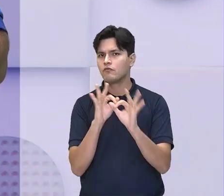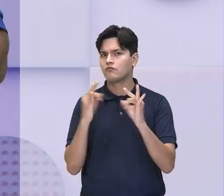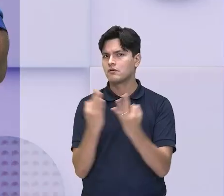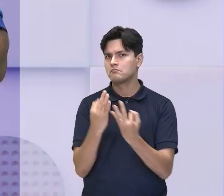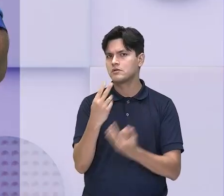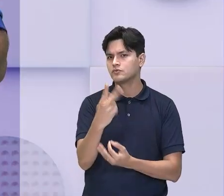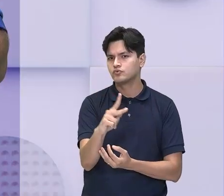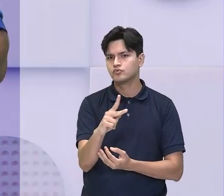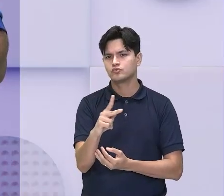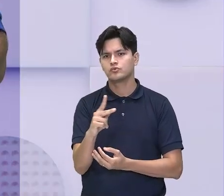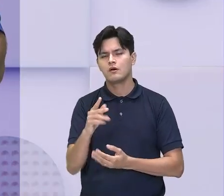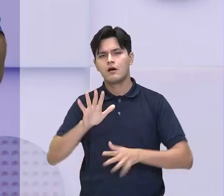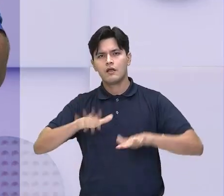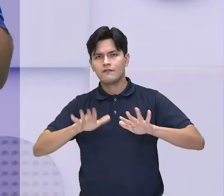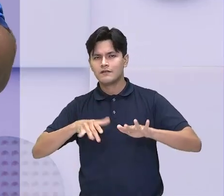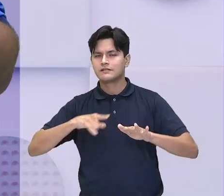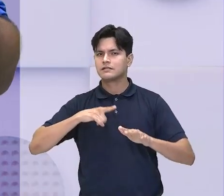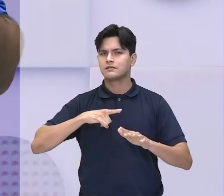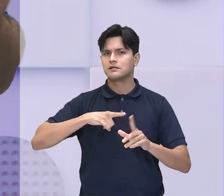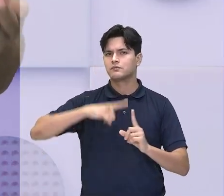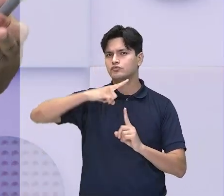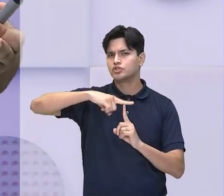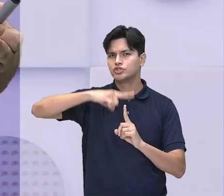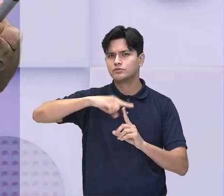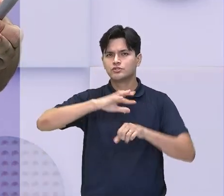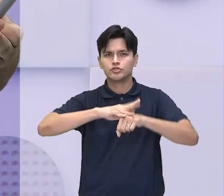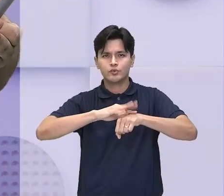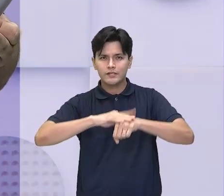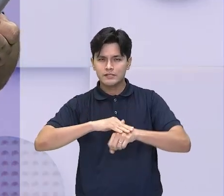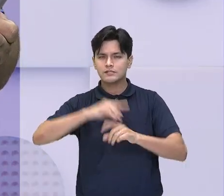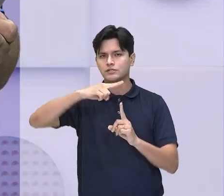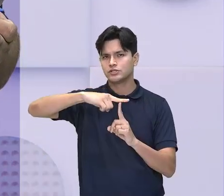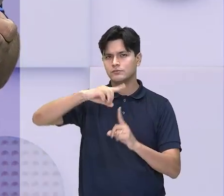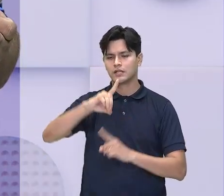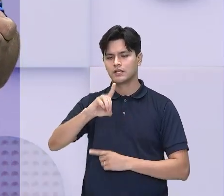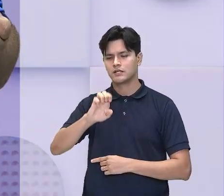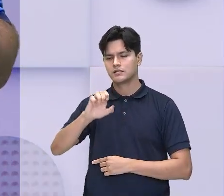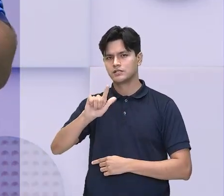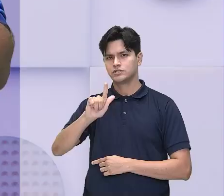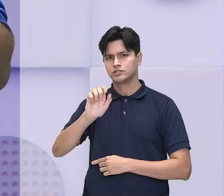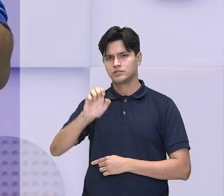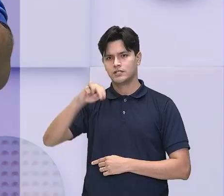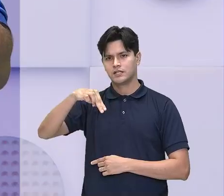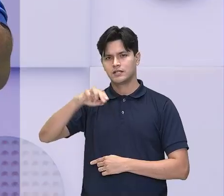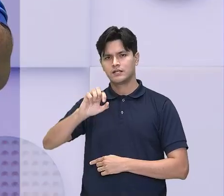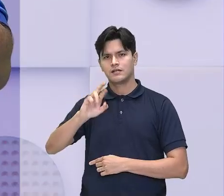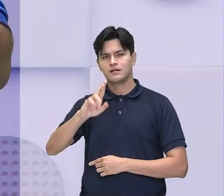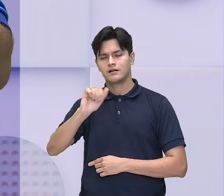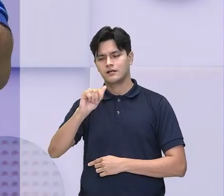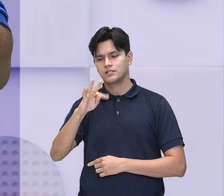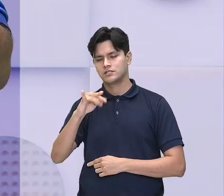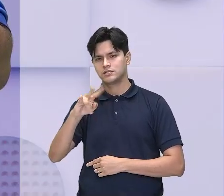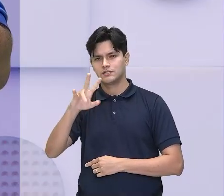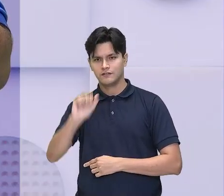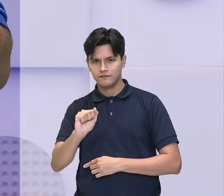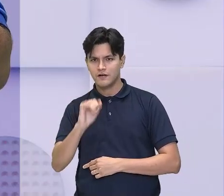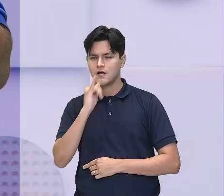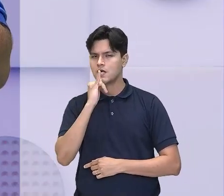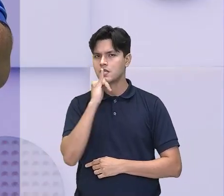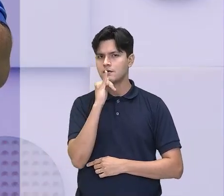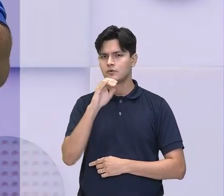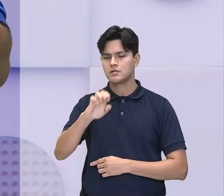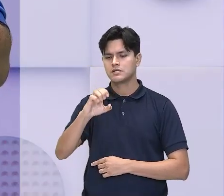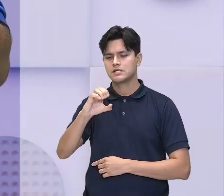pessoa tem algum tipo de doença degenerativa. Para pensar o pessoal que tem esclerose